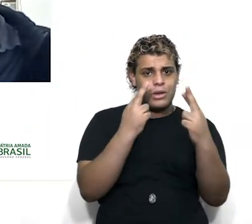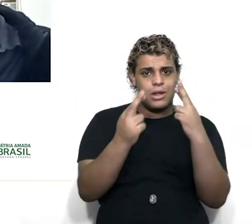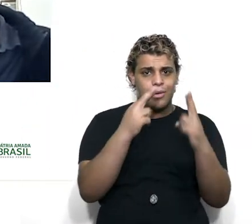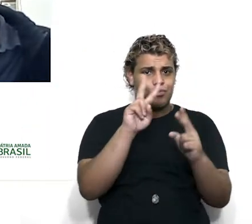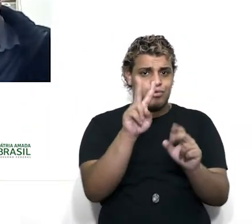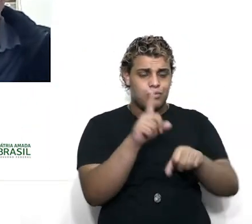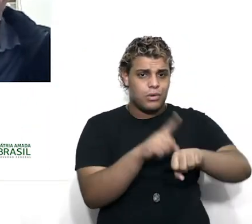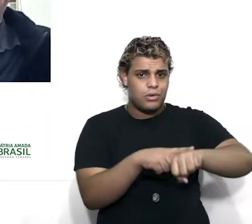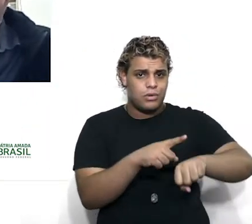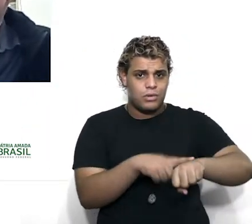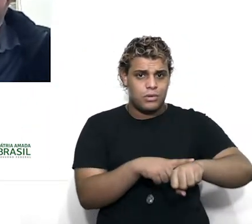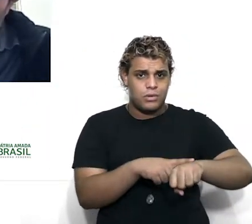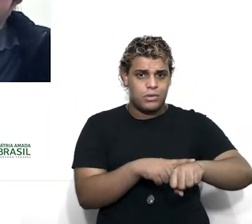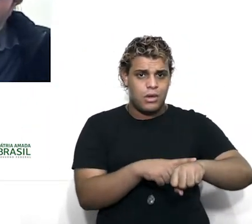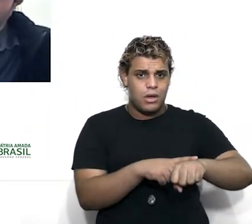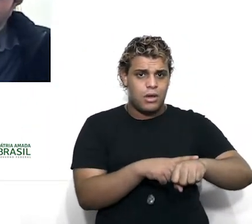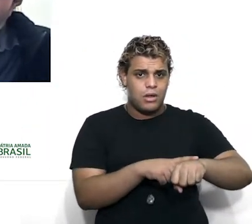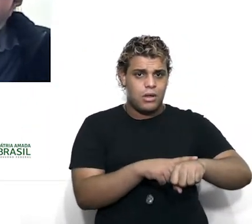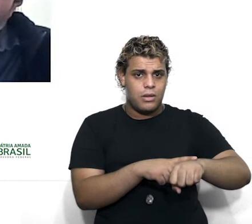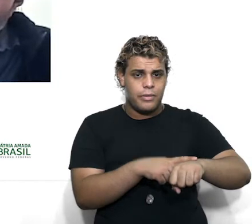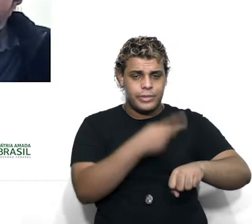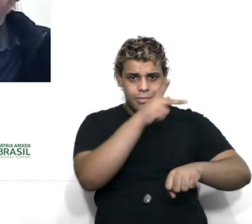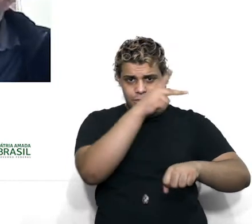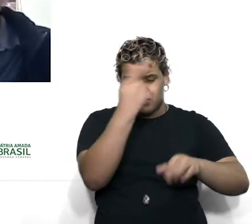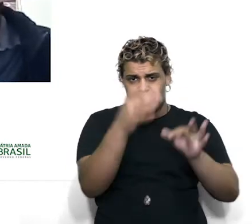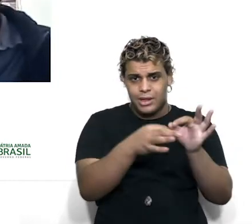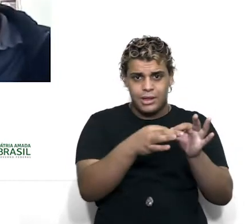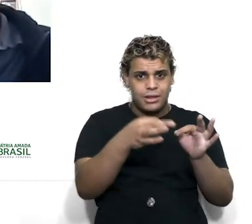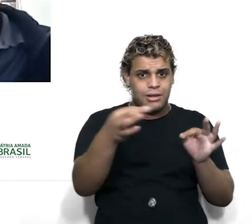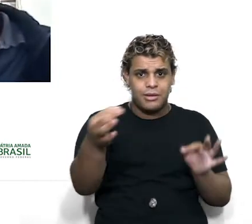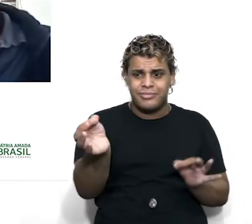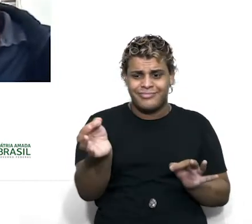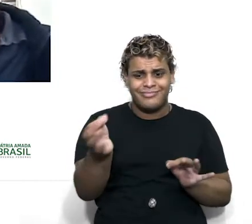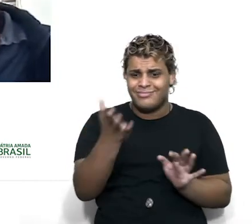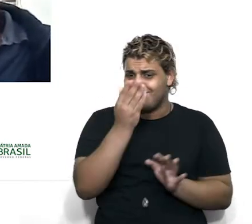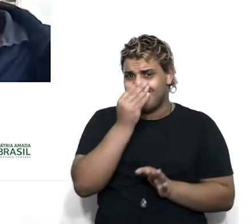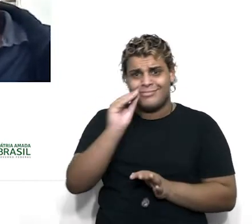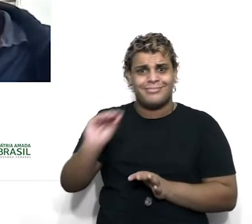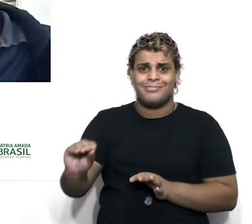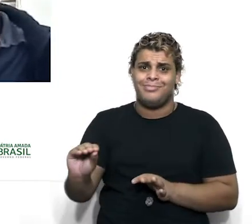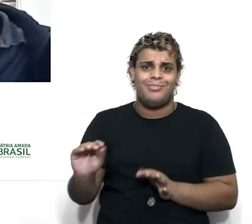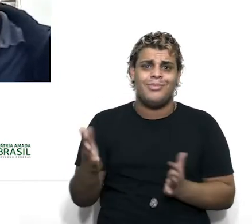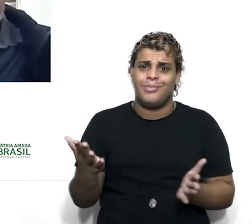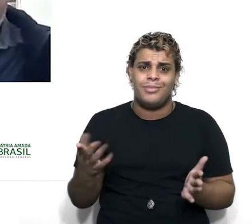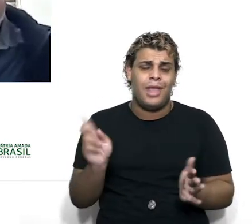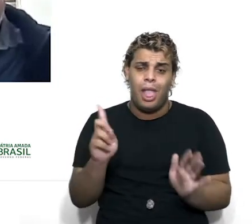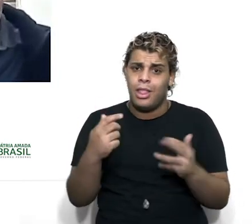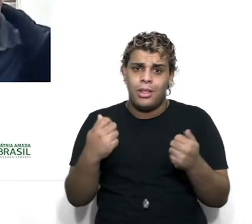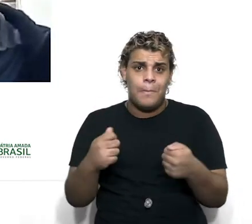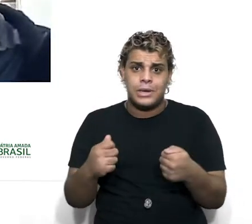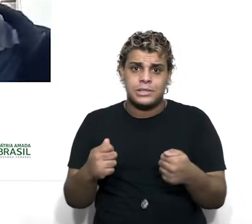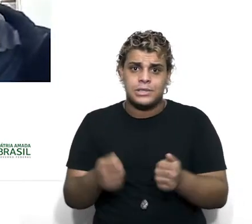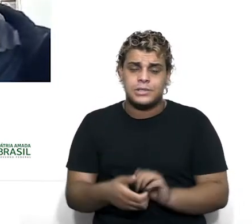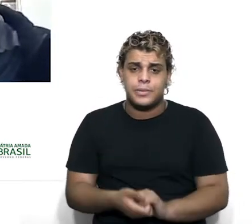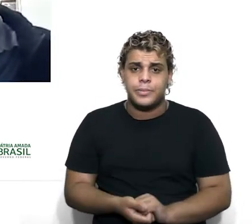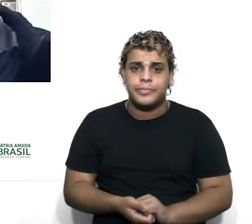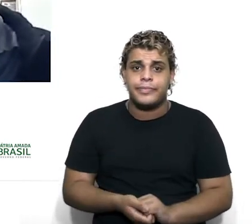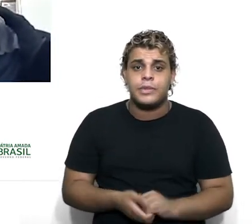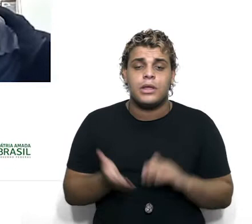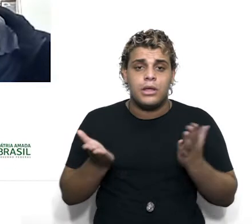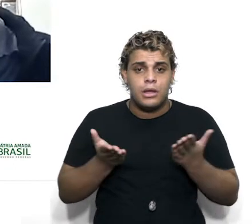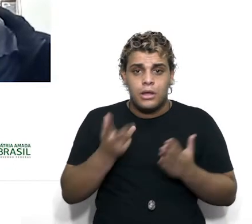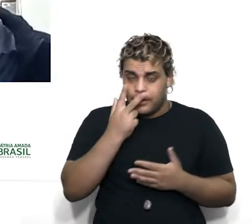que está louco em 2021, porque pós-pandemia. Mas por outro lado, eu acho